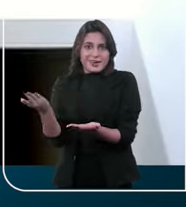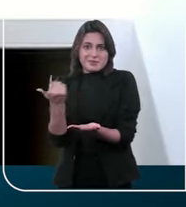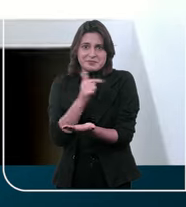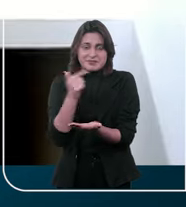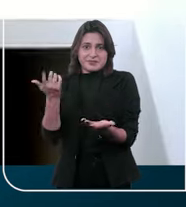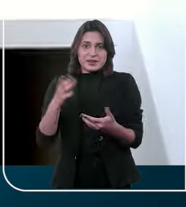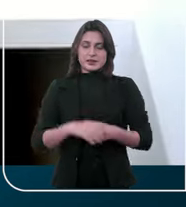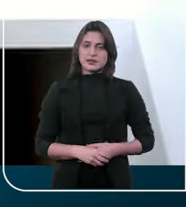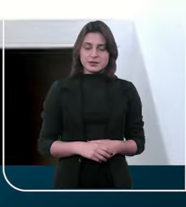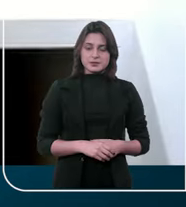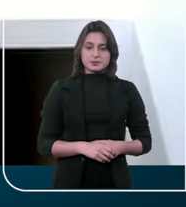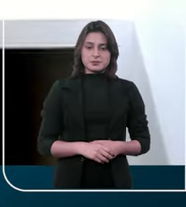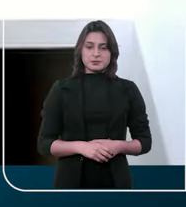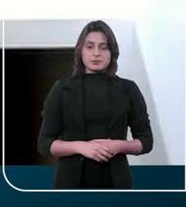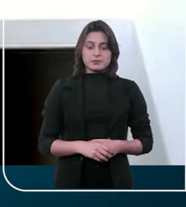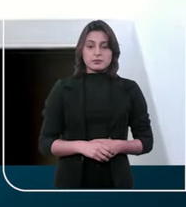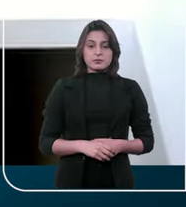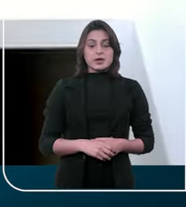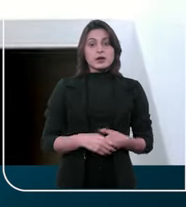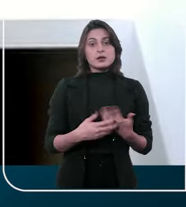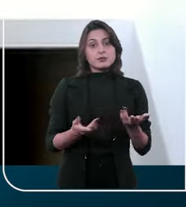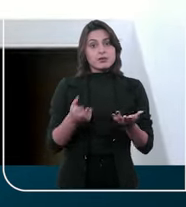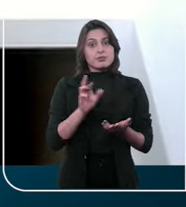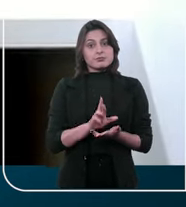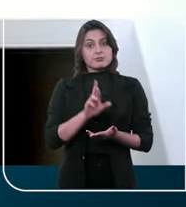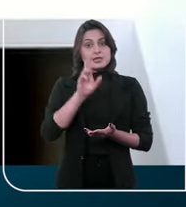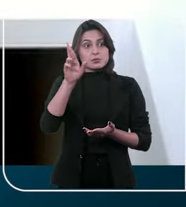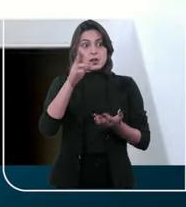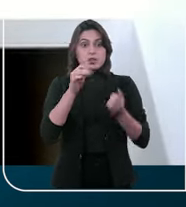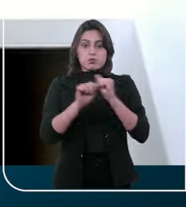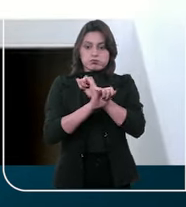que a responsabilidade pelo que é divulgado não é